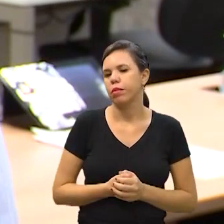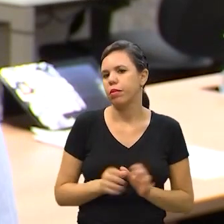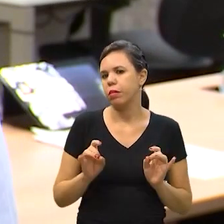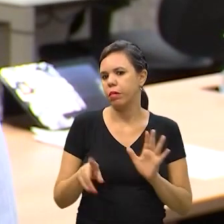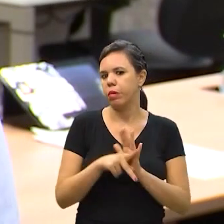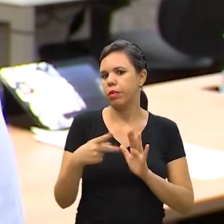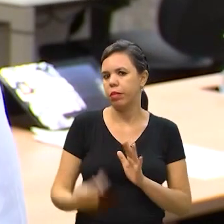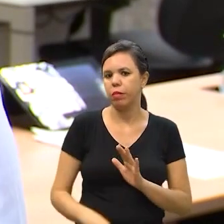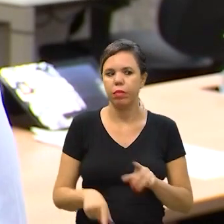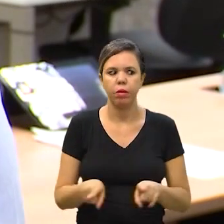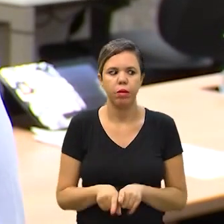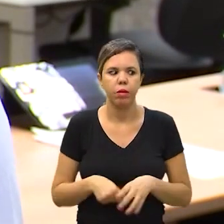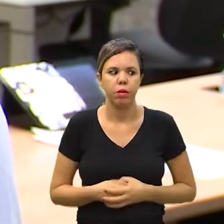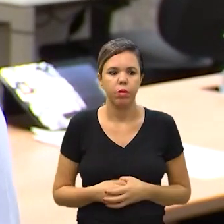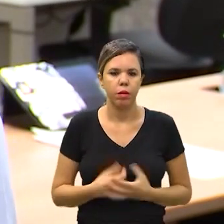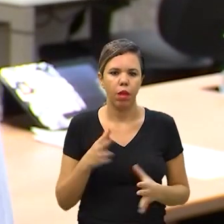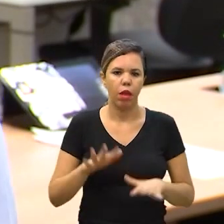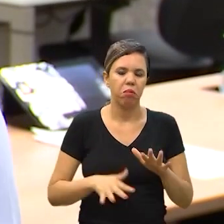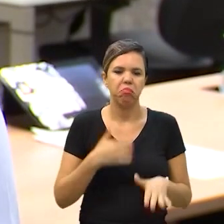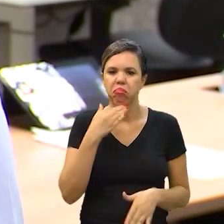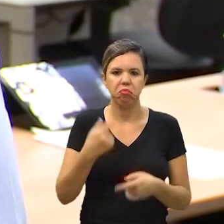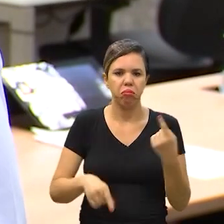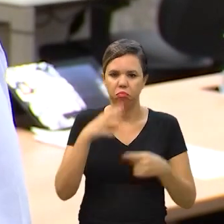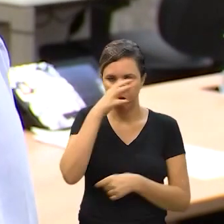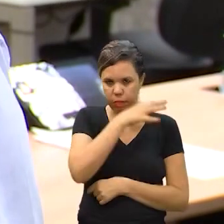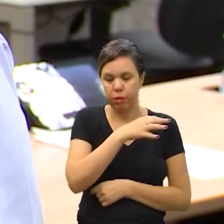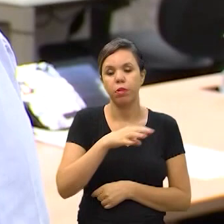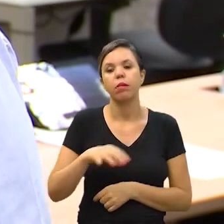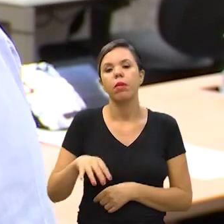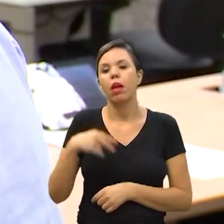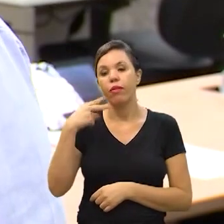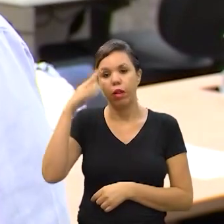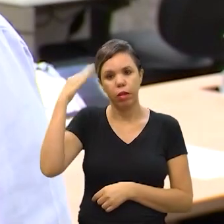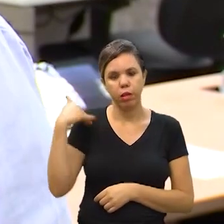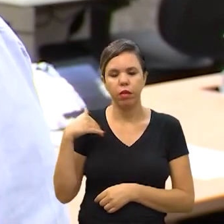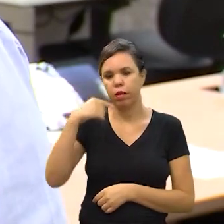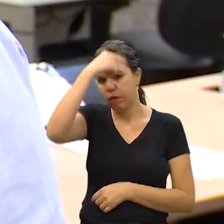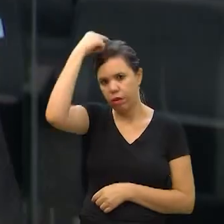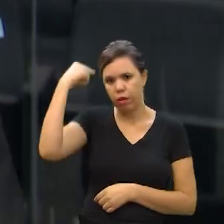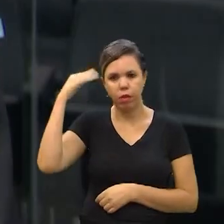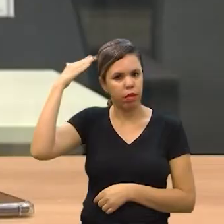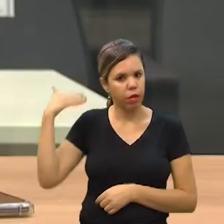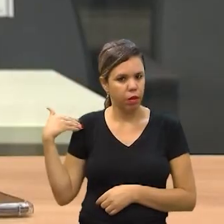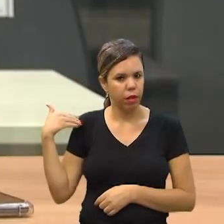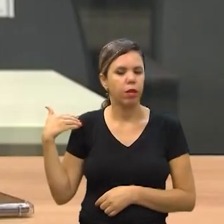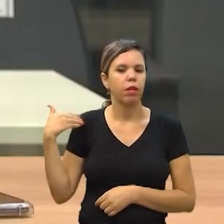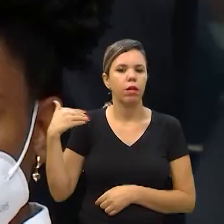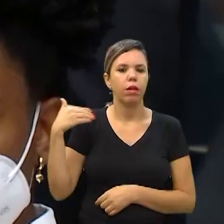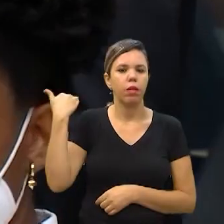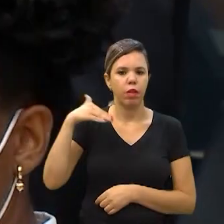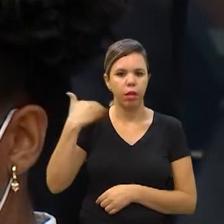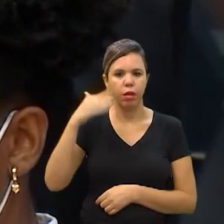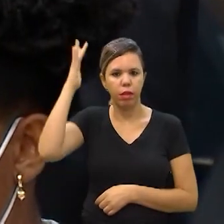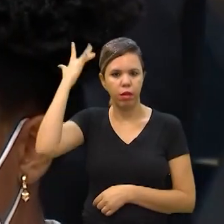legislação específica e também que muitas vezes não é cumprida, né? Além da Débora Palermo, Paulo Gaspar, Mariana